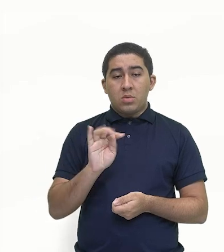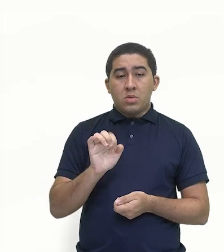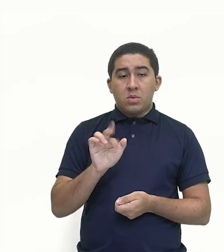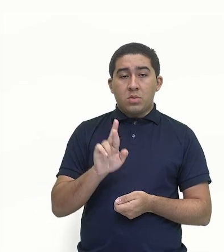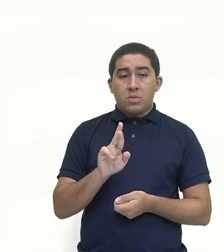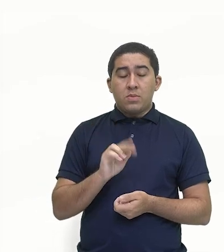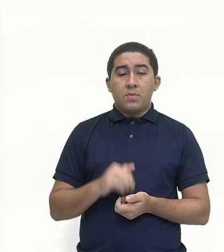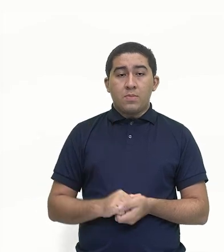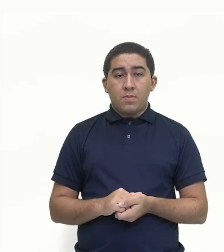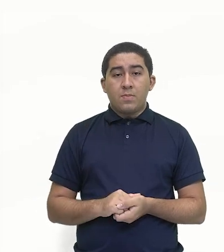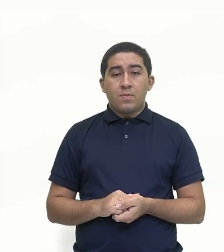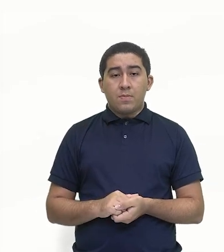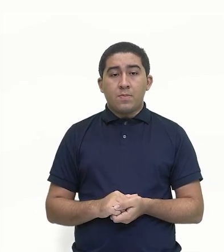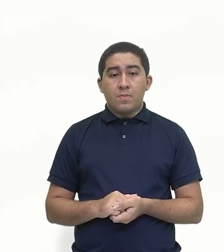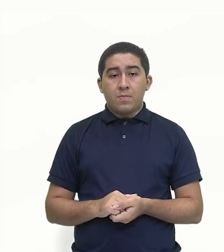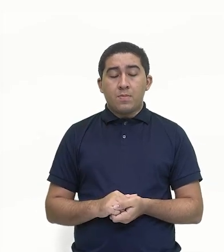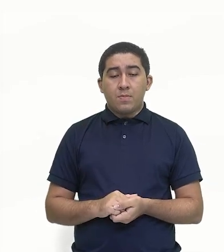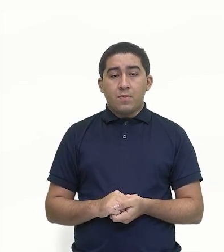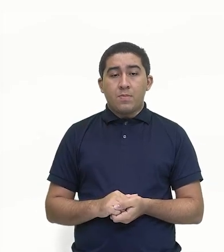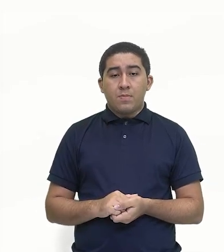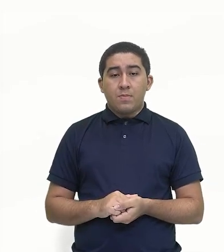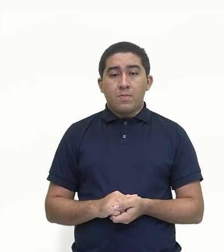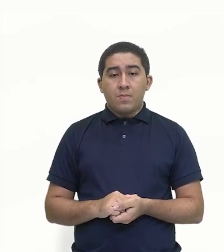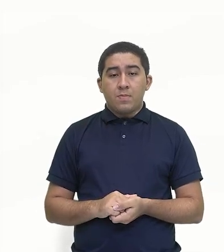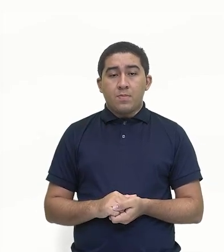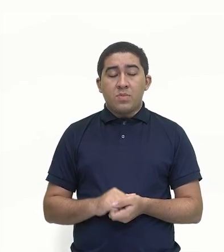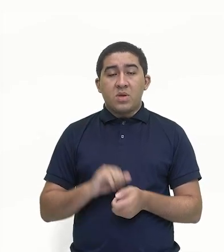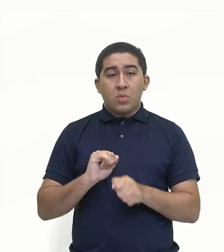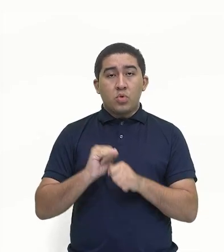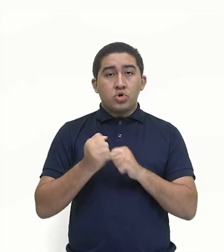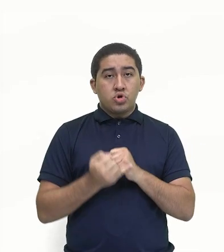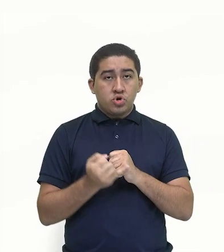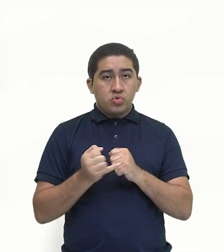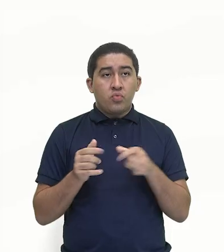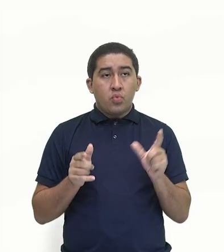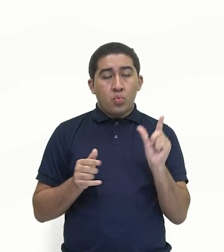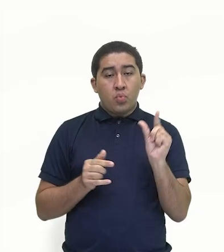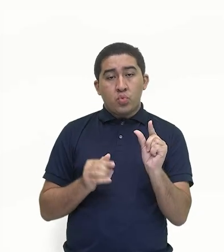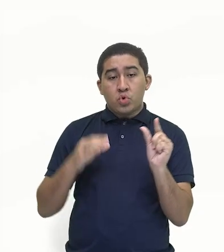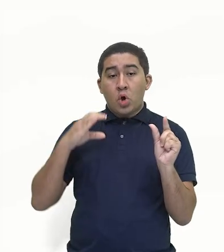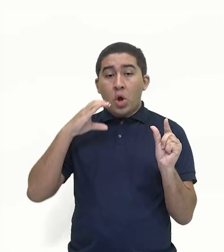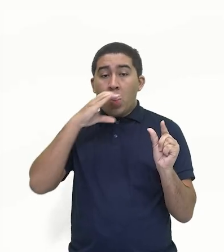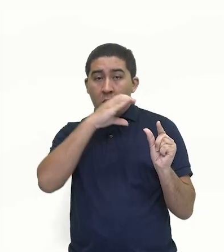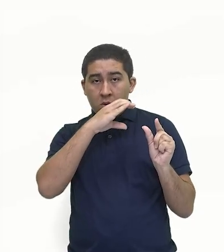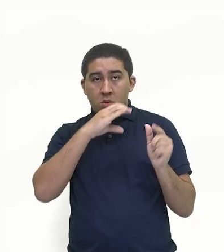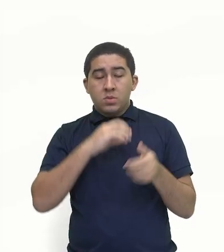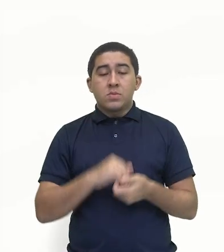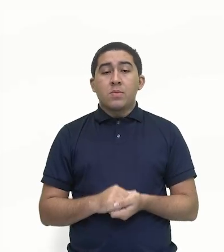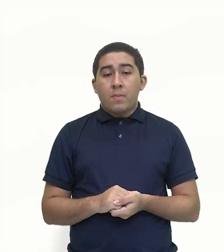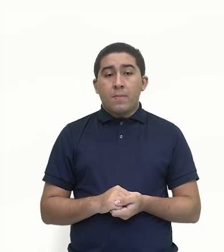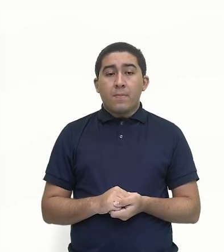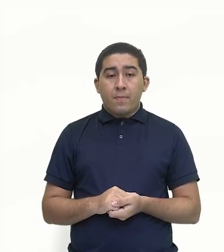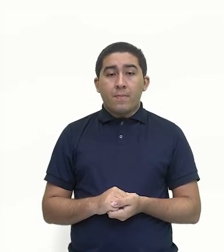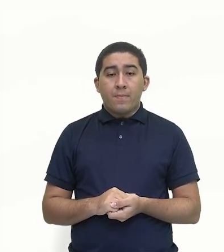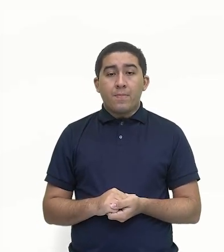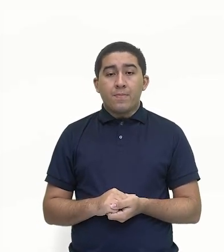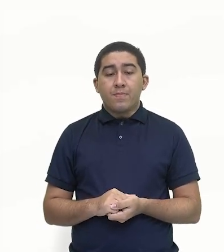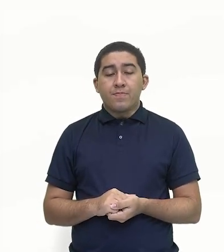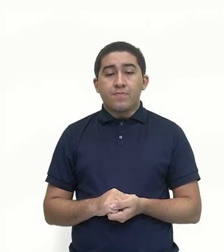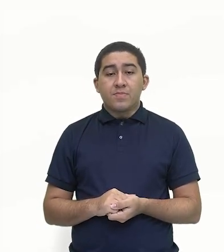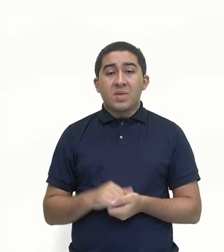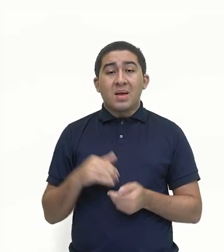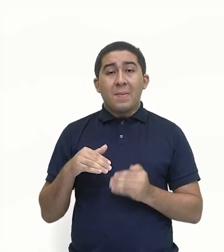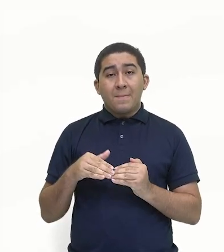vogal consoante. Ele é um adjetivo curto. Então eu vou falar hotter than,